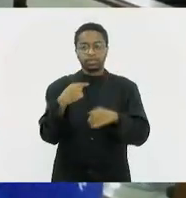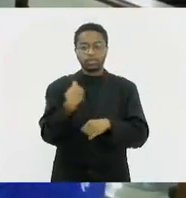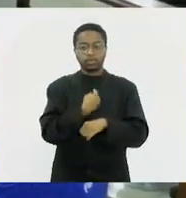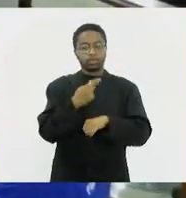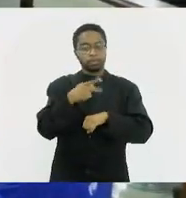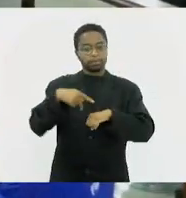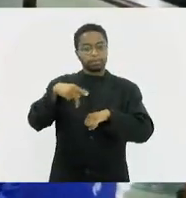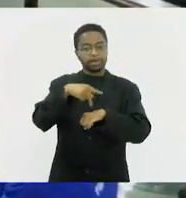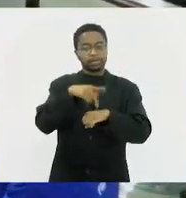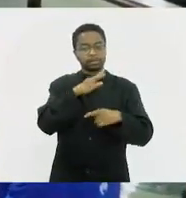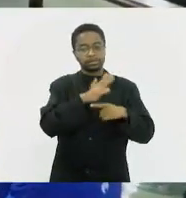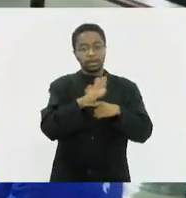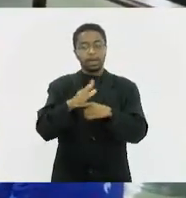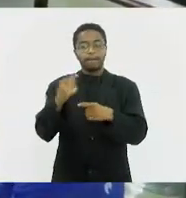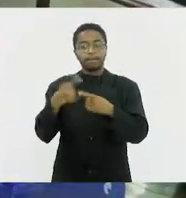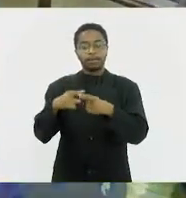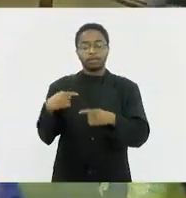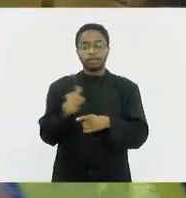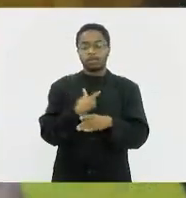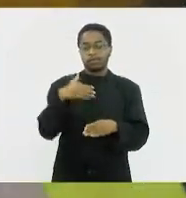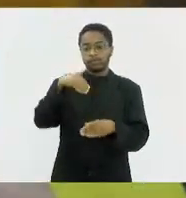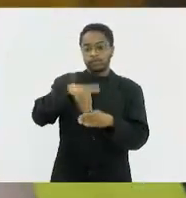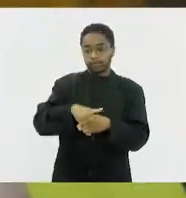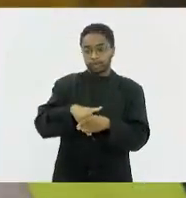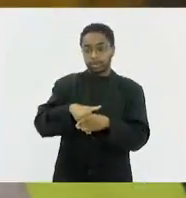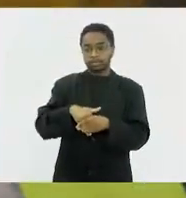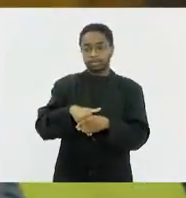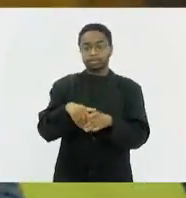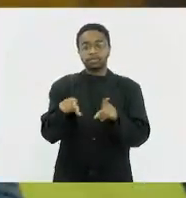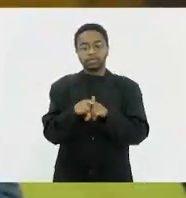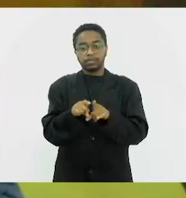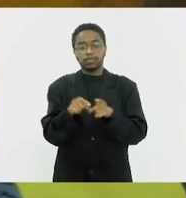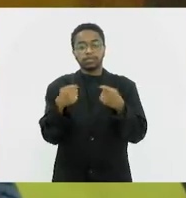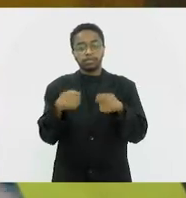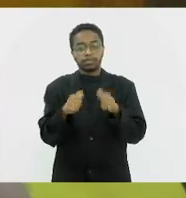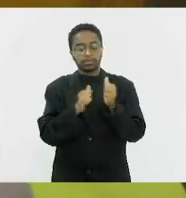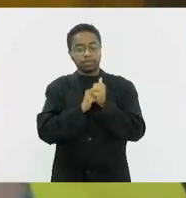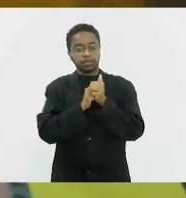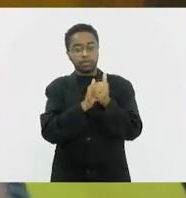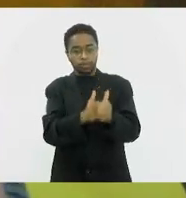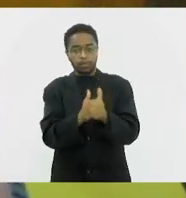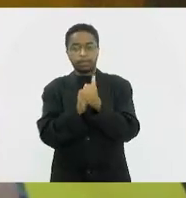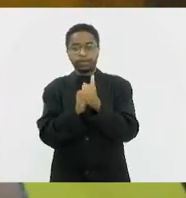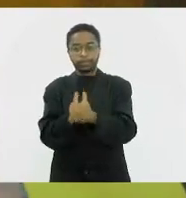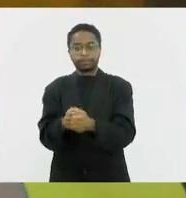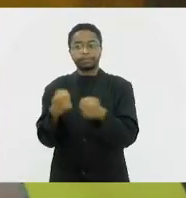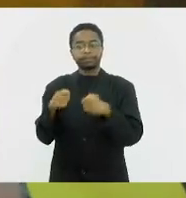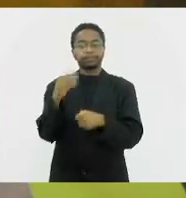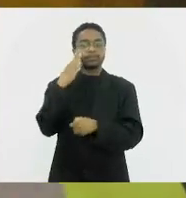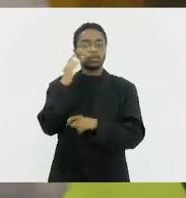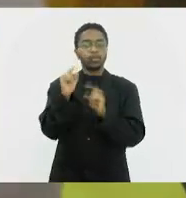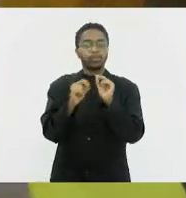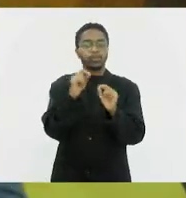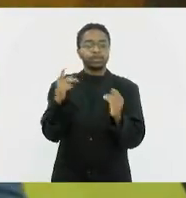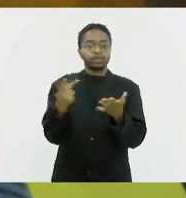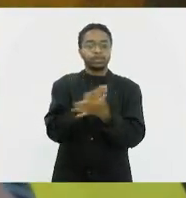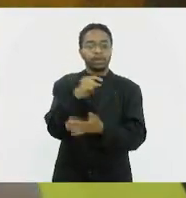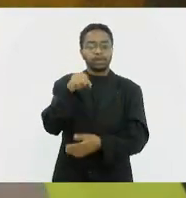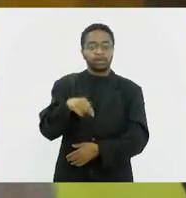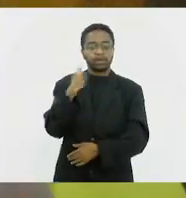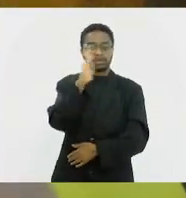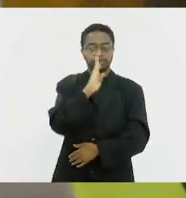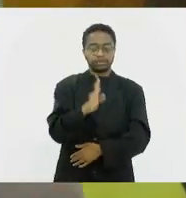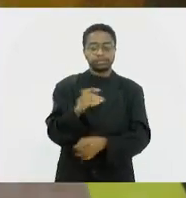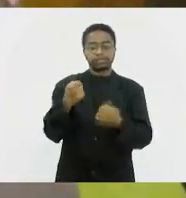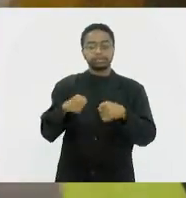Quando nós votamos e temos que acompanhar, saber o que está acontecendo no Brasil,